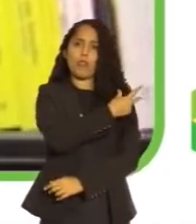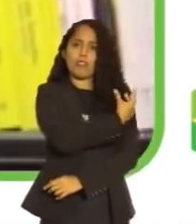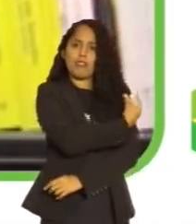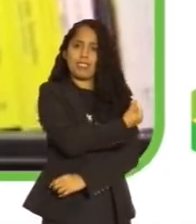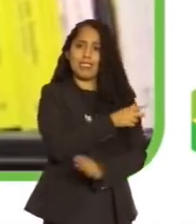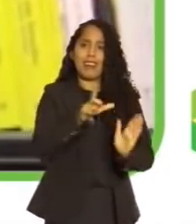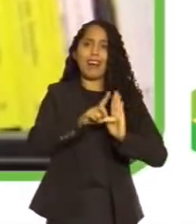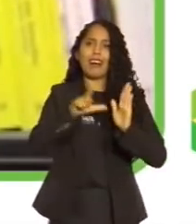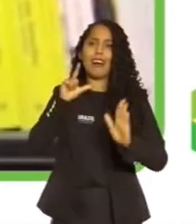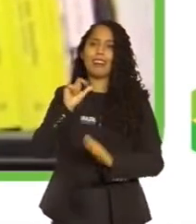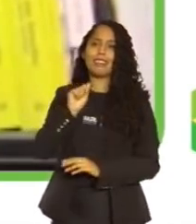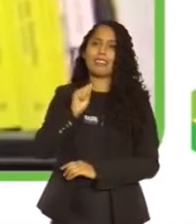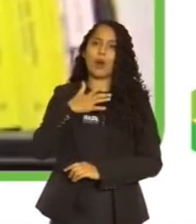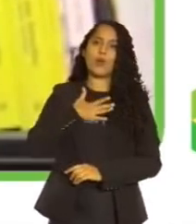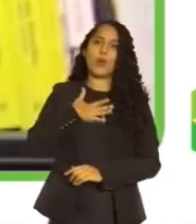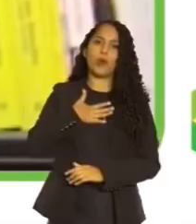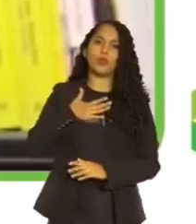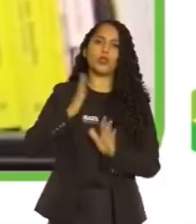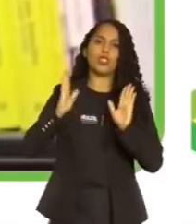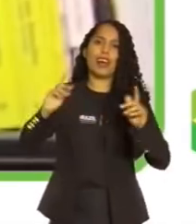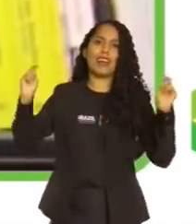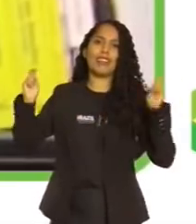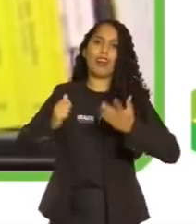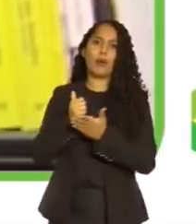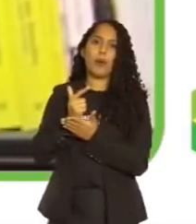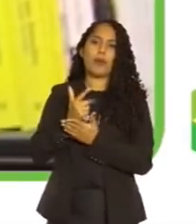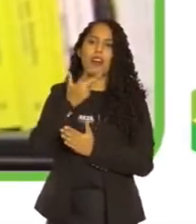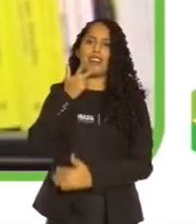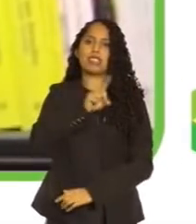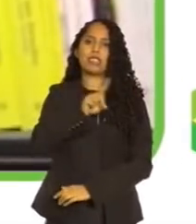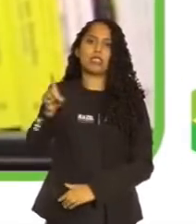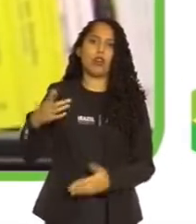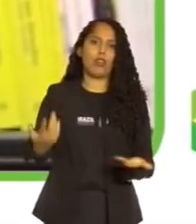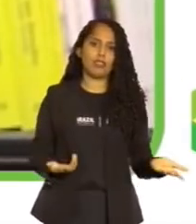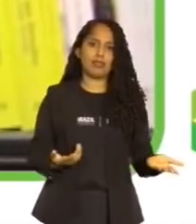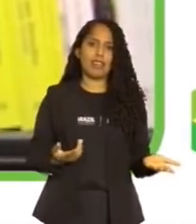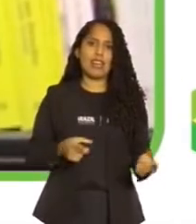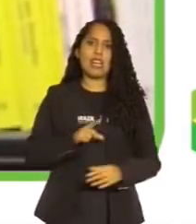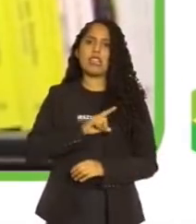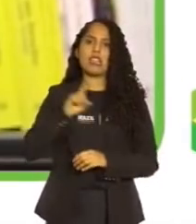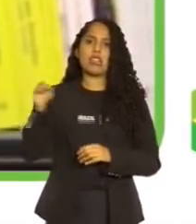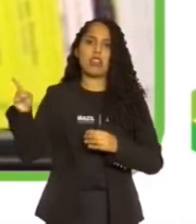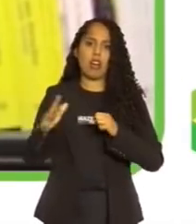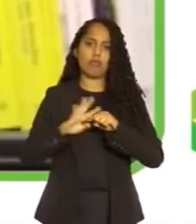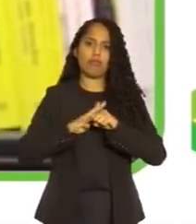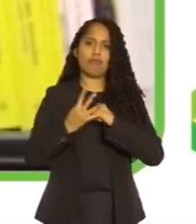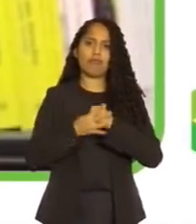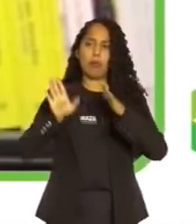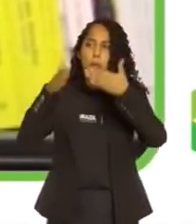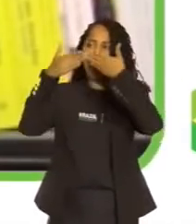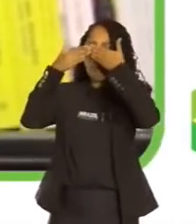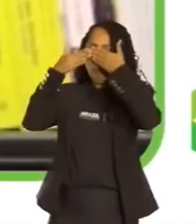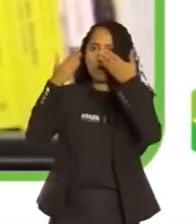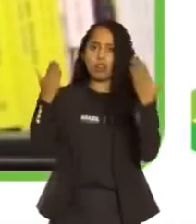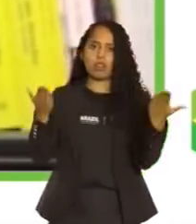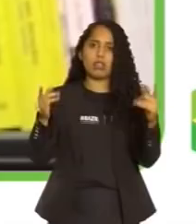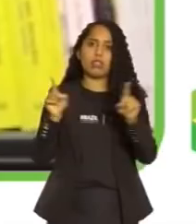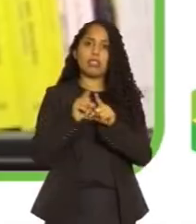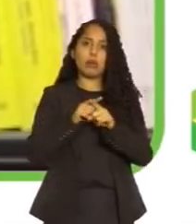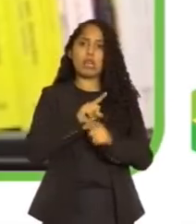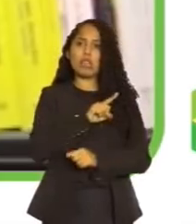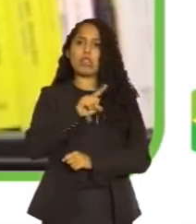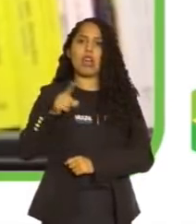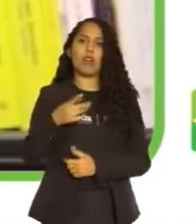desde agosto do ano passado, quando poderia ter feito. Negou as vacinas, negou a pandemia. E negou literalmente o direito à